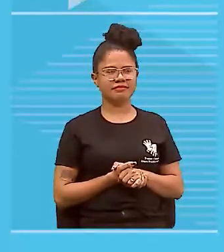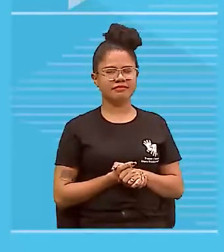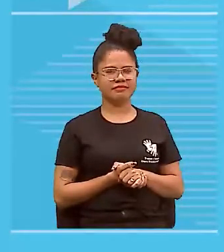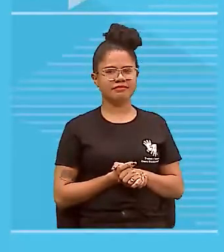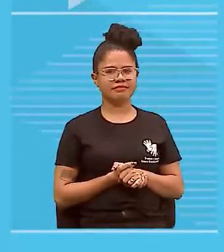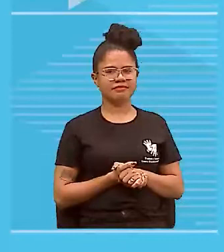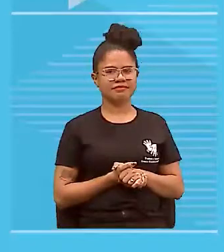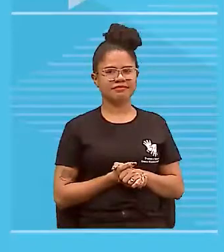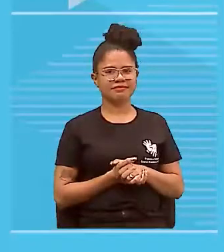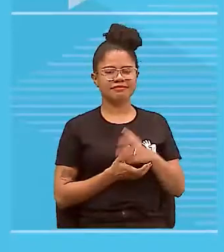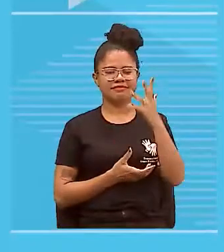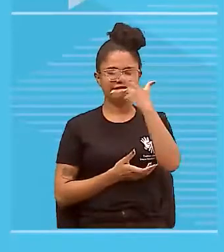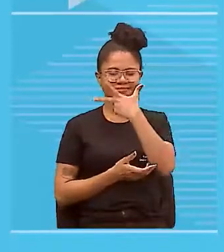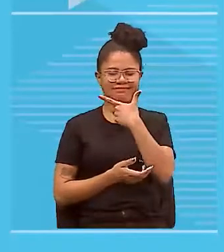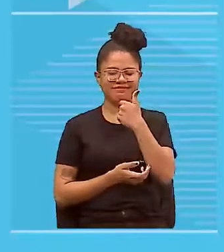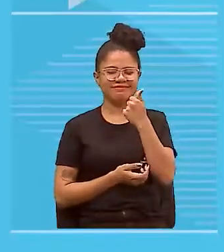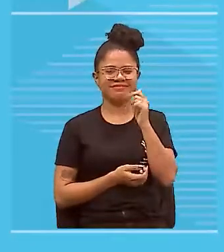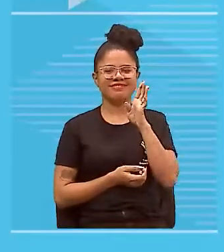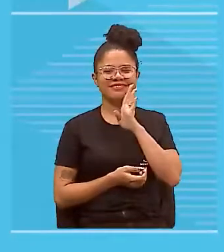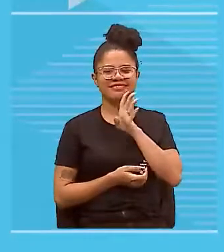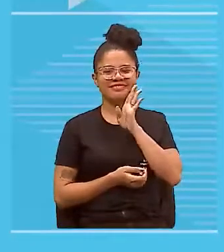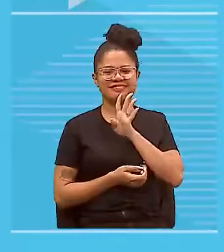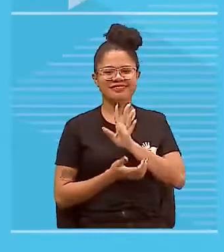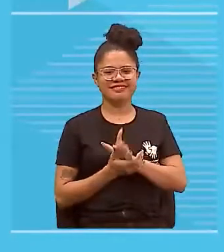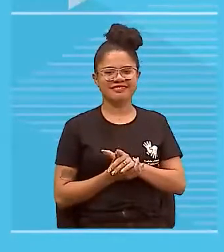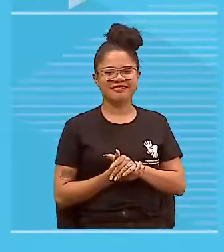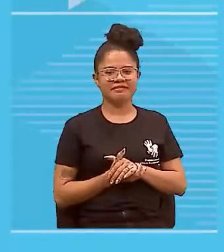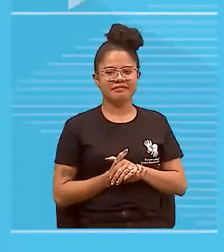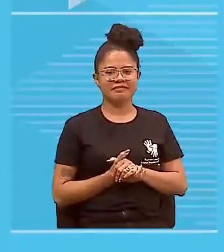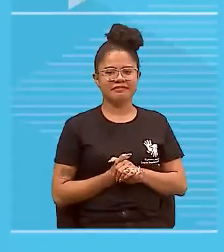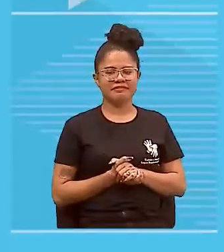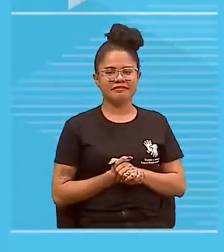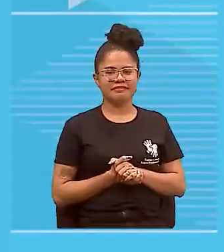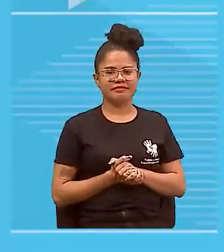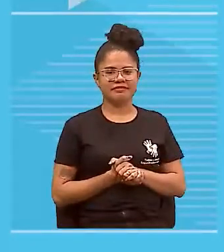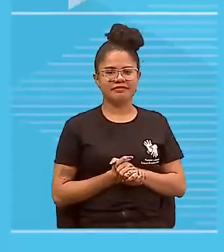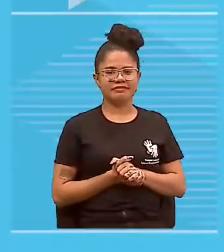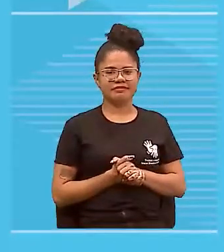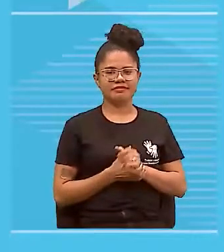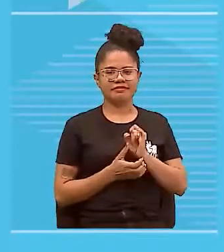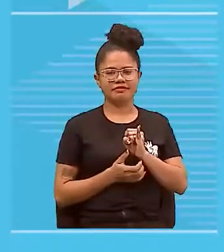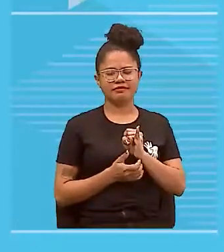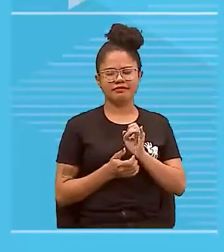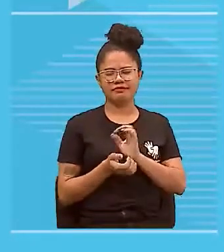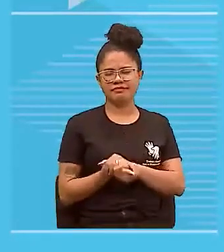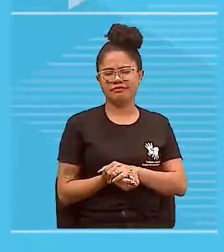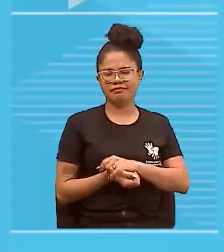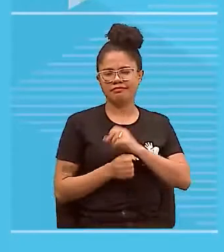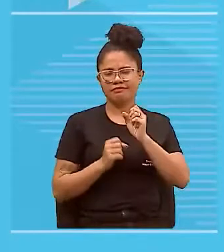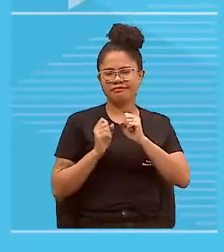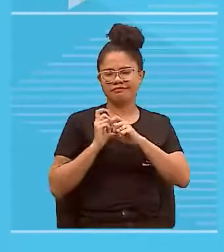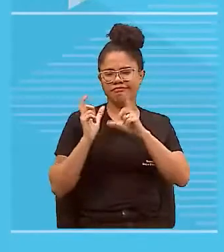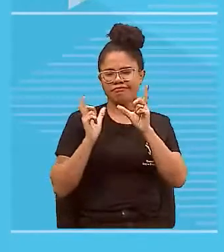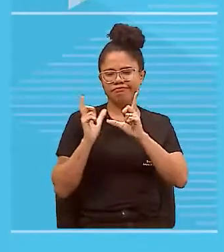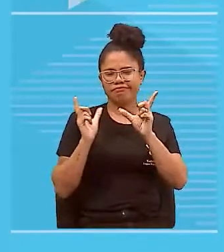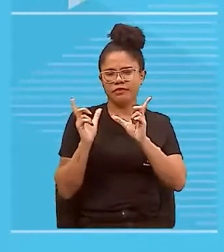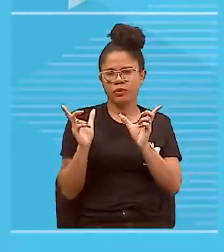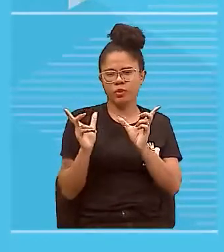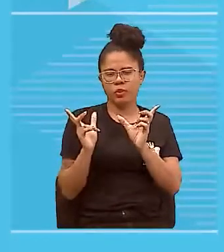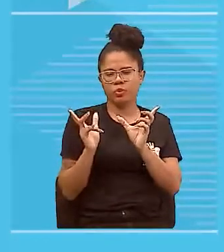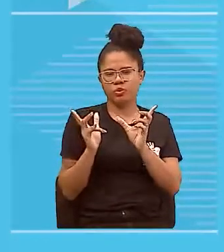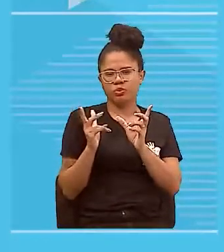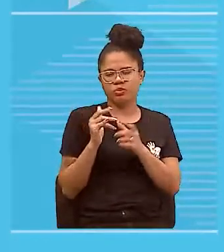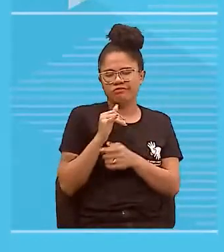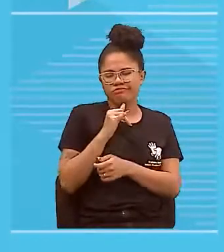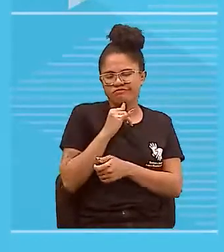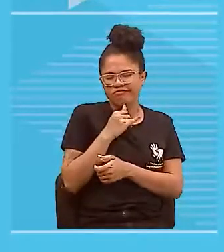linda Adriana lindo letra d de dado se fosse amanheceu nublado você amanheceu triste